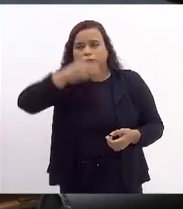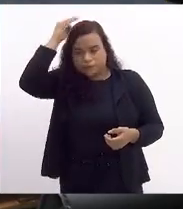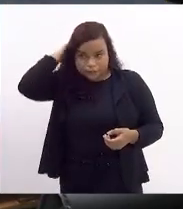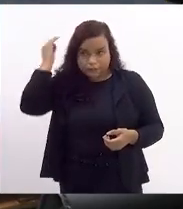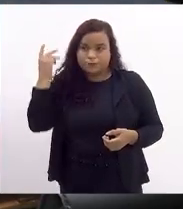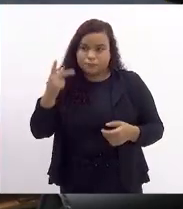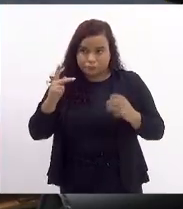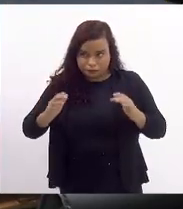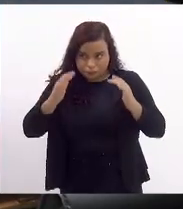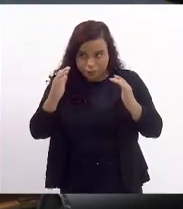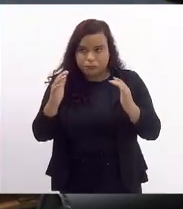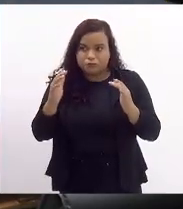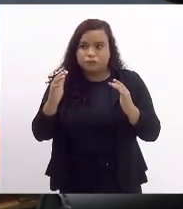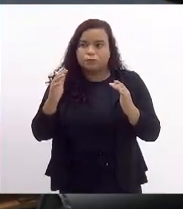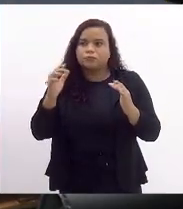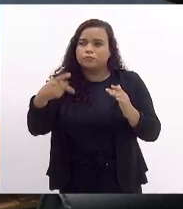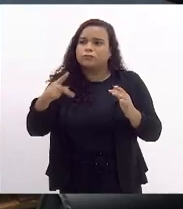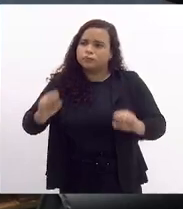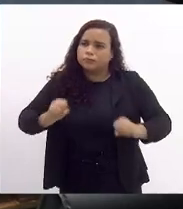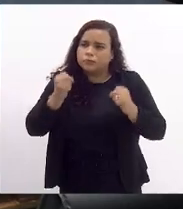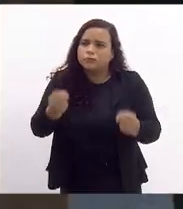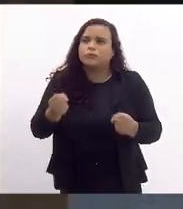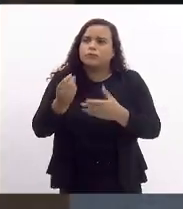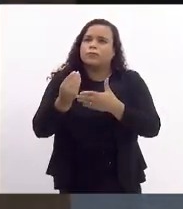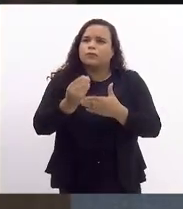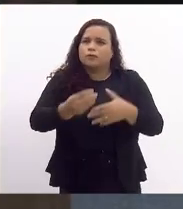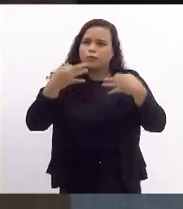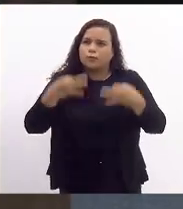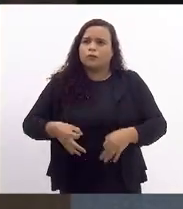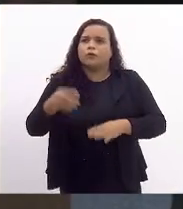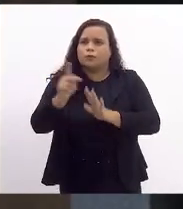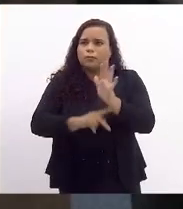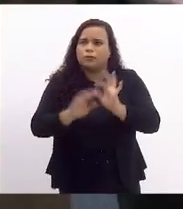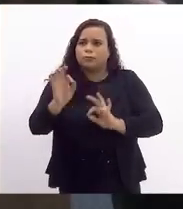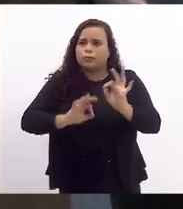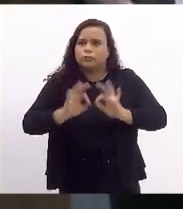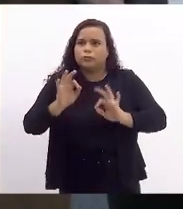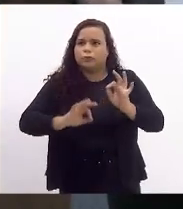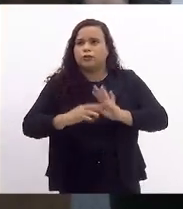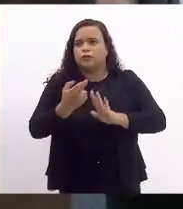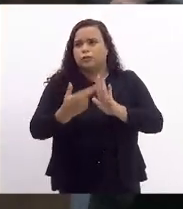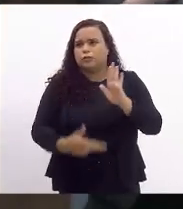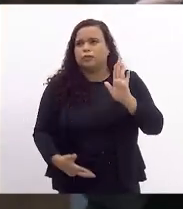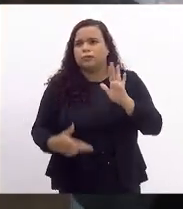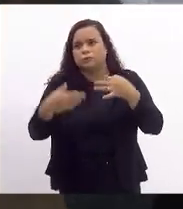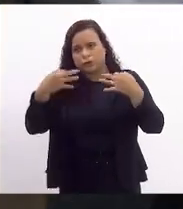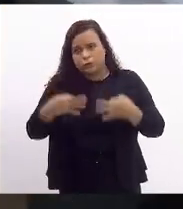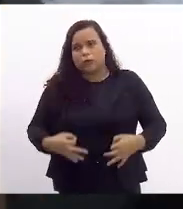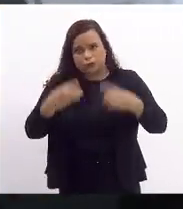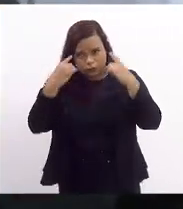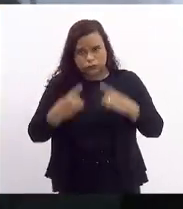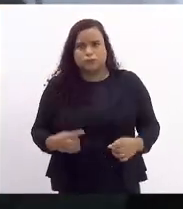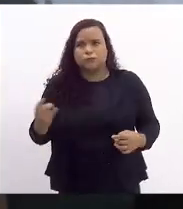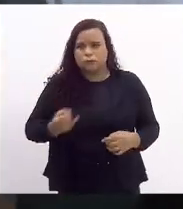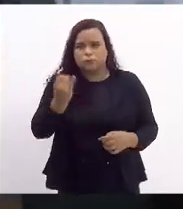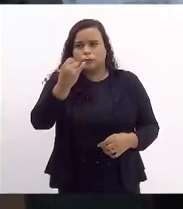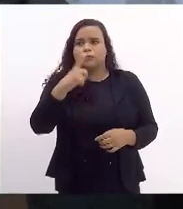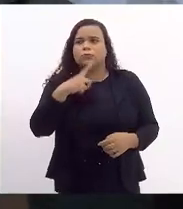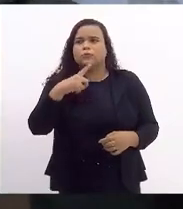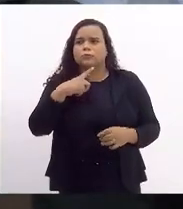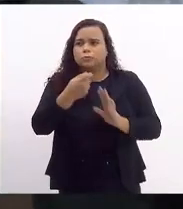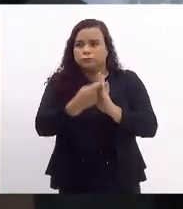vossa excelência pelo esforço de garantia esse projeto uma redação digna com a importância que ele tem